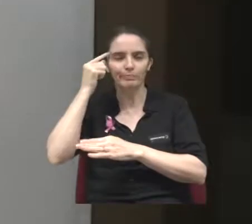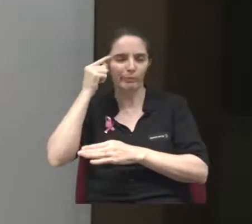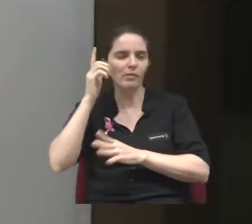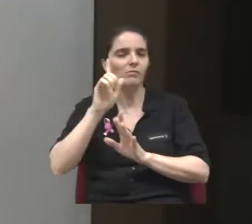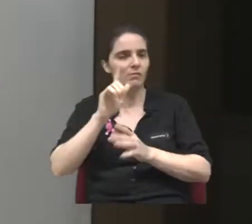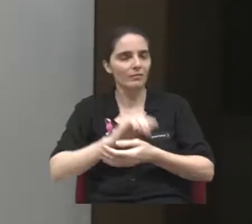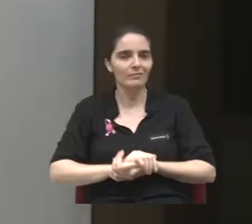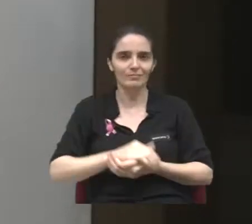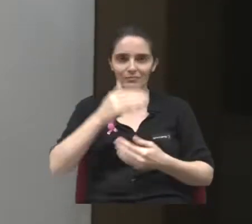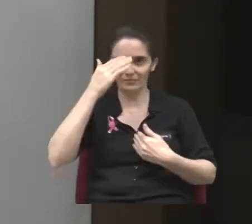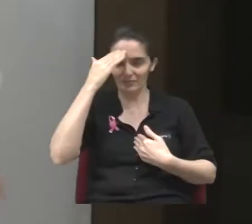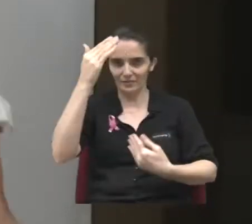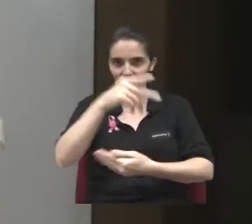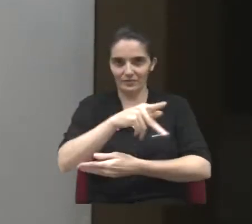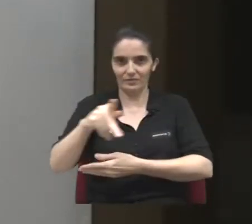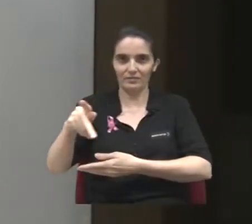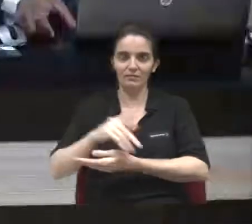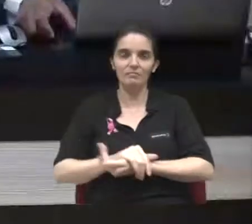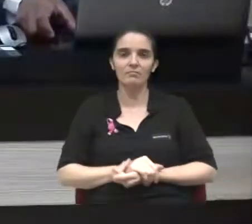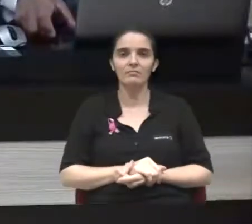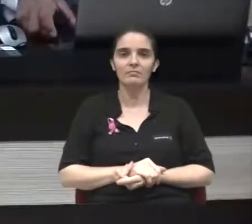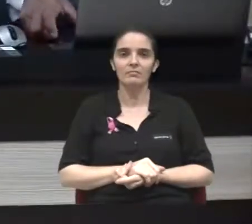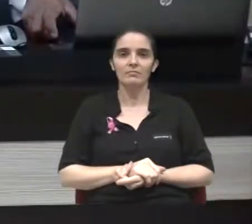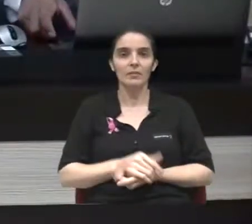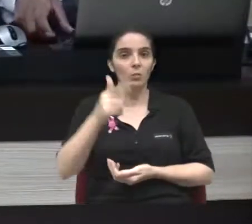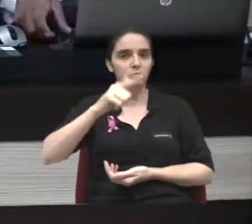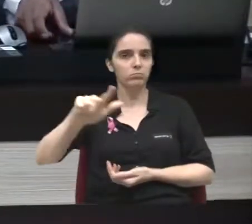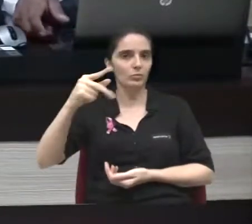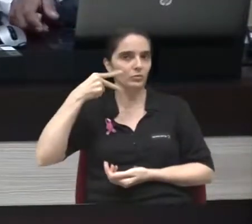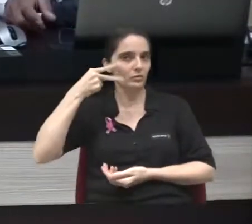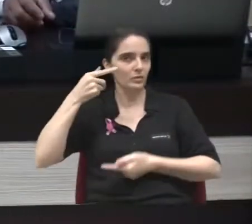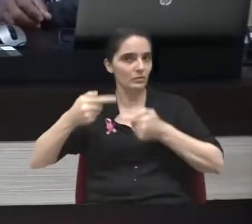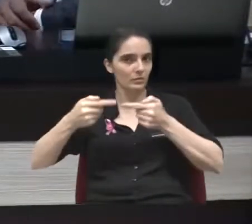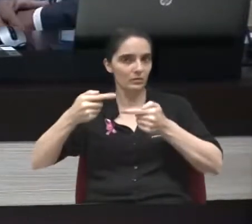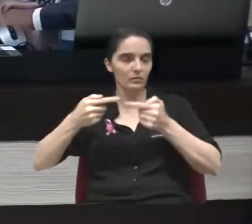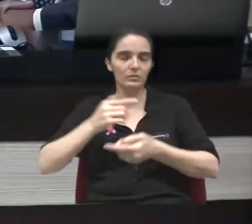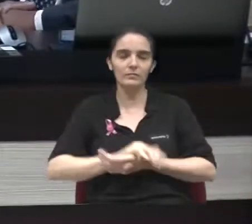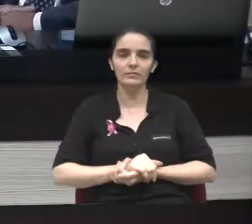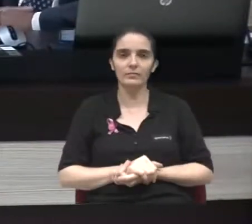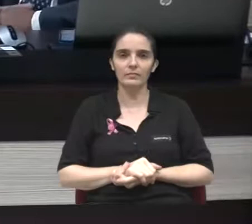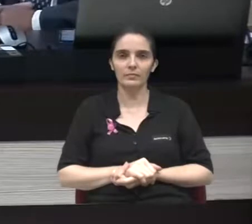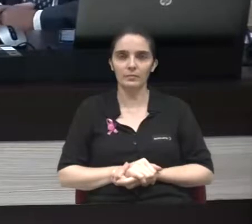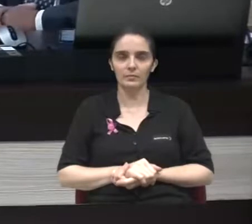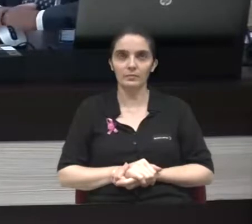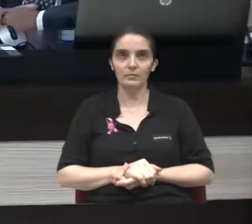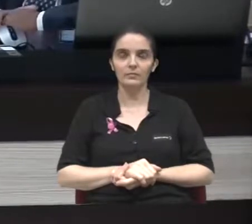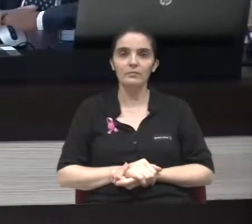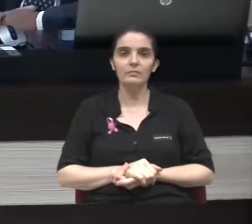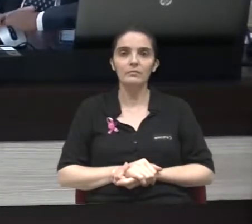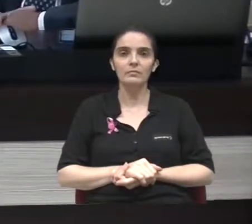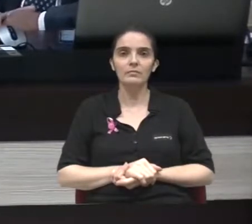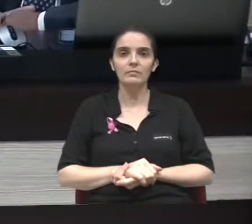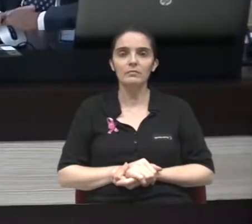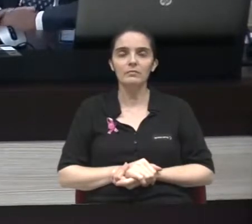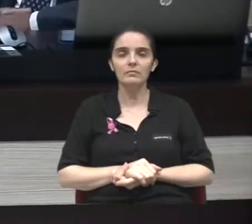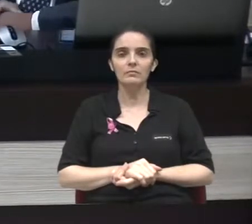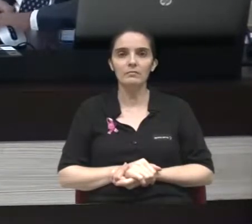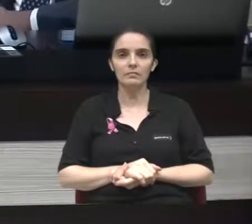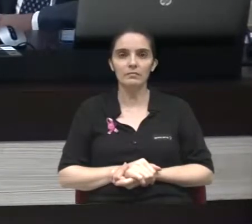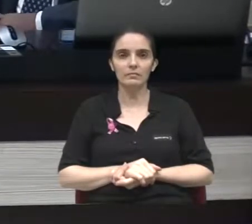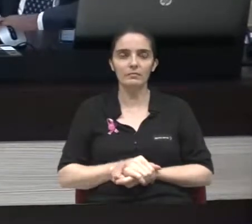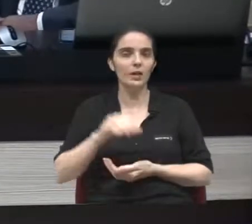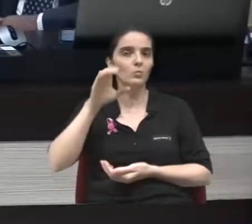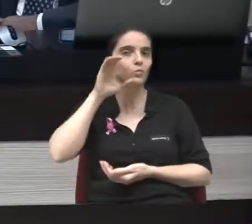senhor presidente. Mais algum vereador deseja discutir? Eu gostaria. Vereadora Constância Félix.